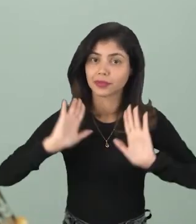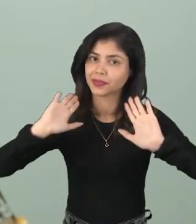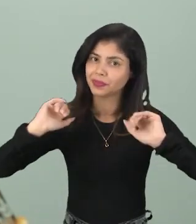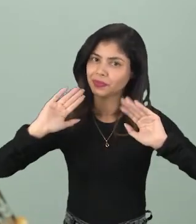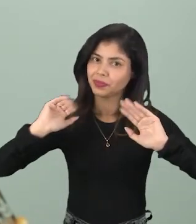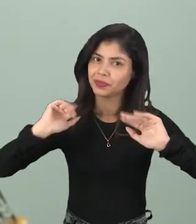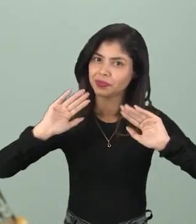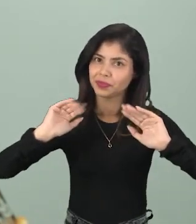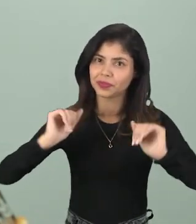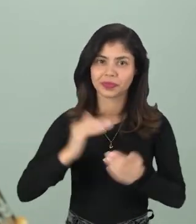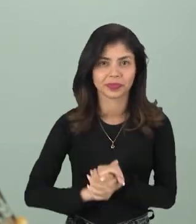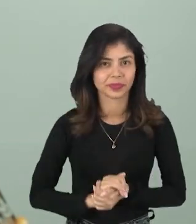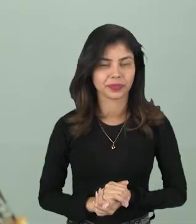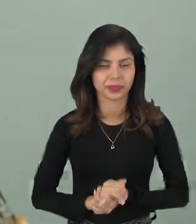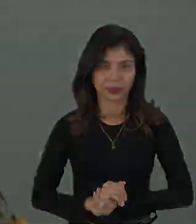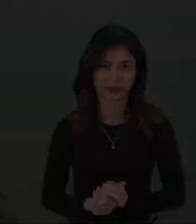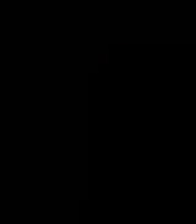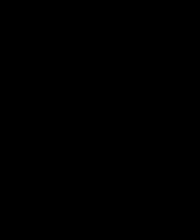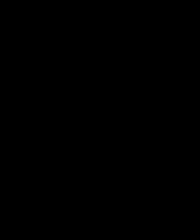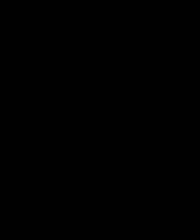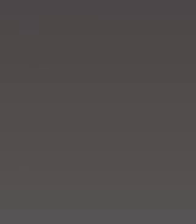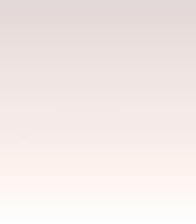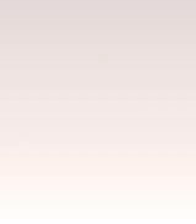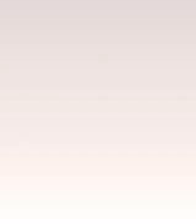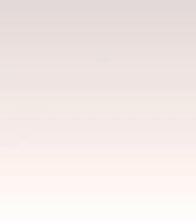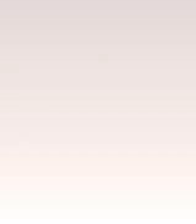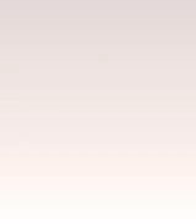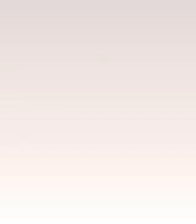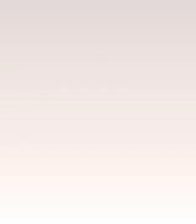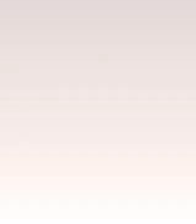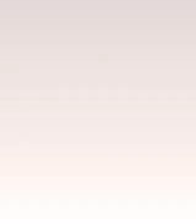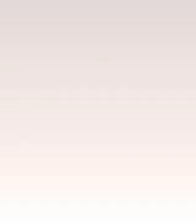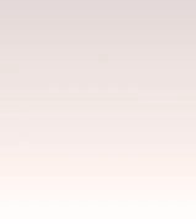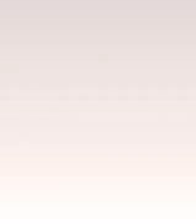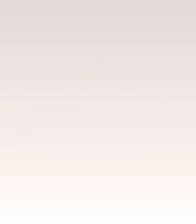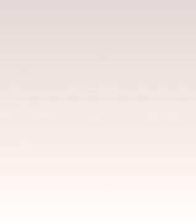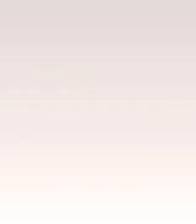educ tchau tchau e até mais E aí